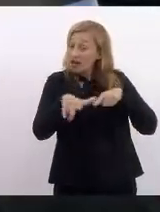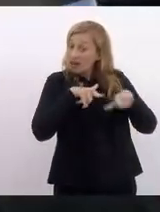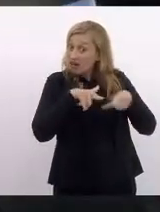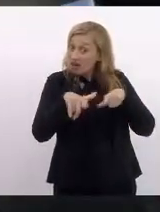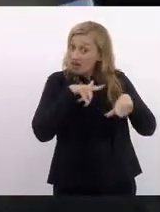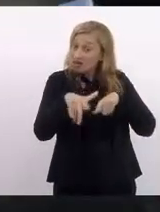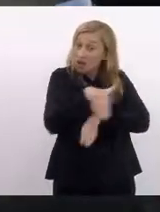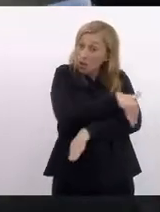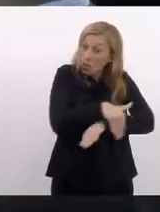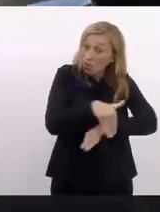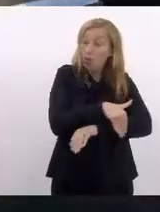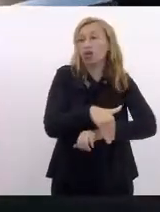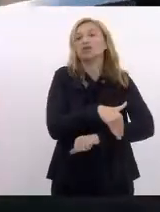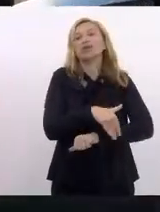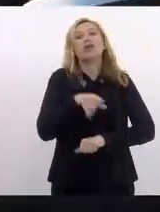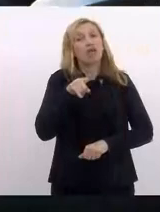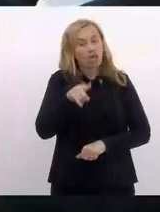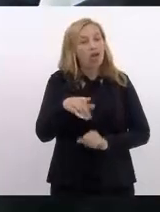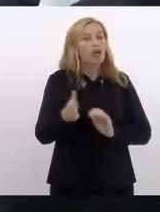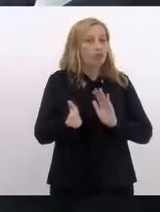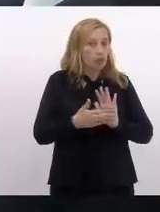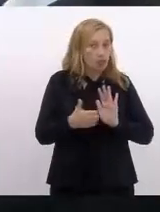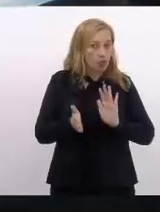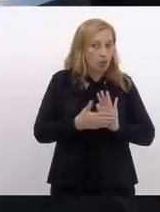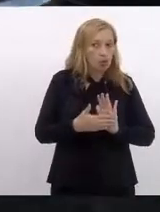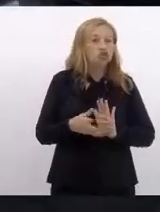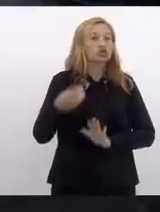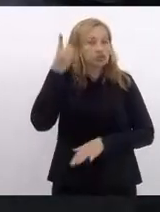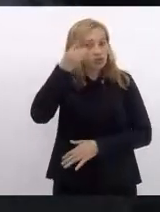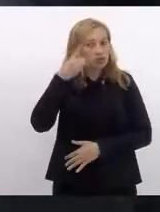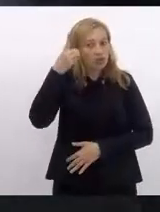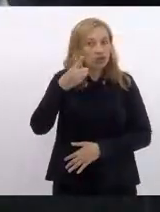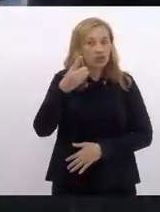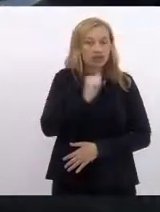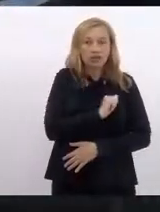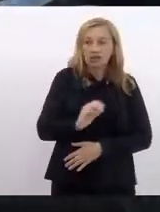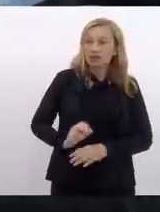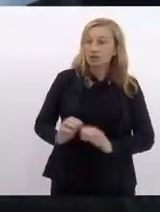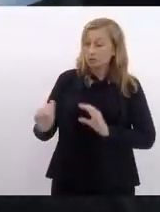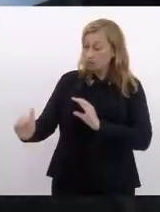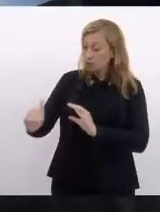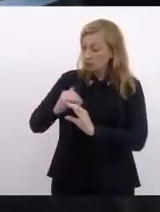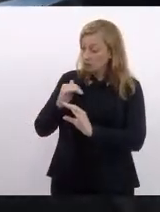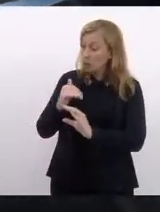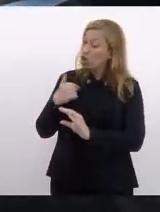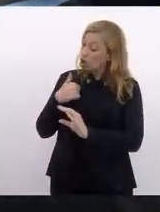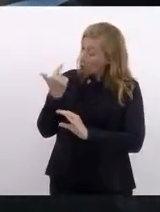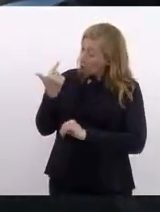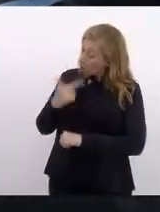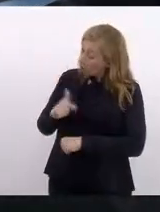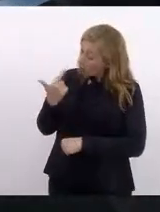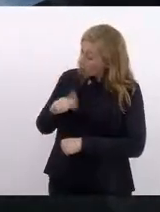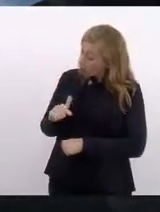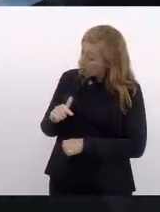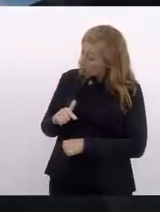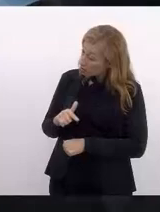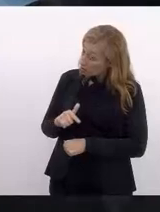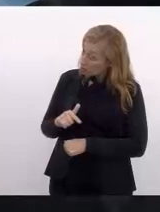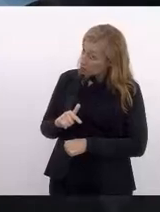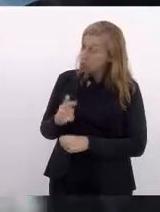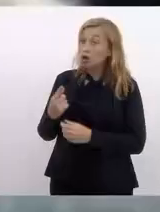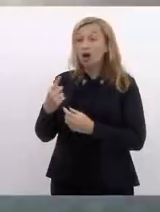Estou na rua essa é a proposta que o deputado André Ceciliano me encaminhou e que eu repito a